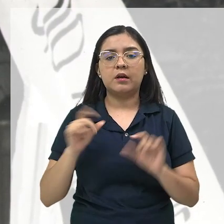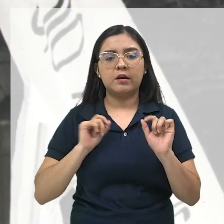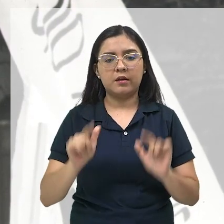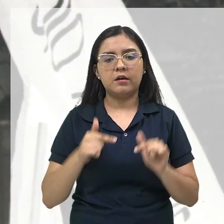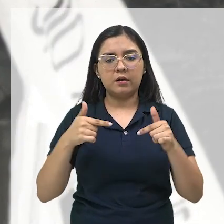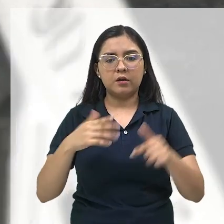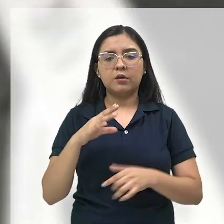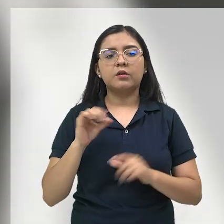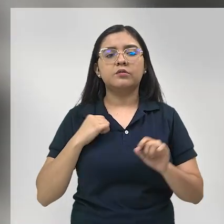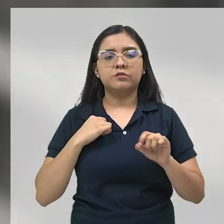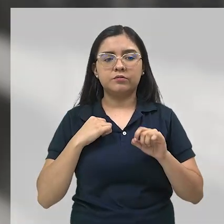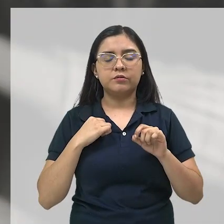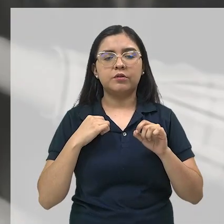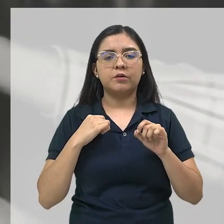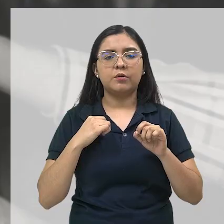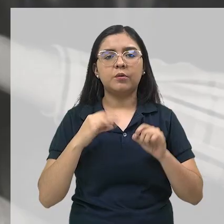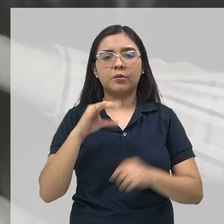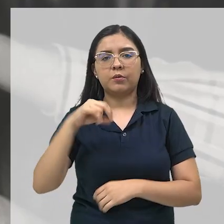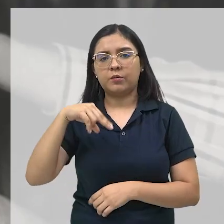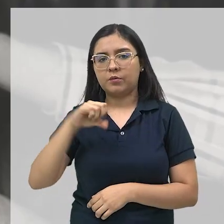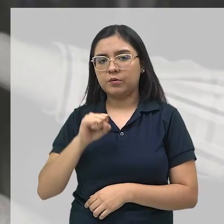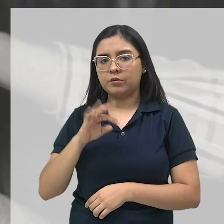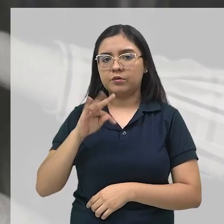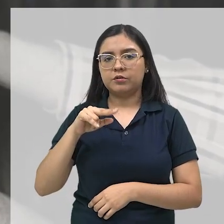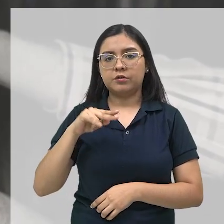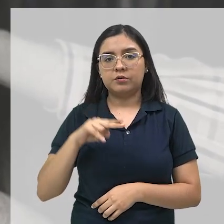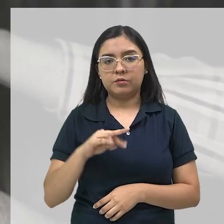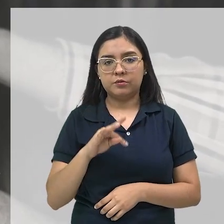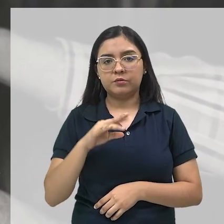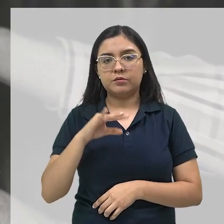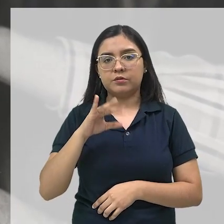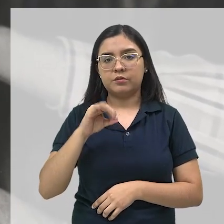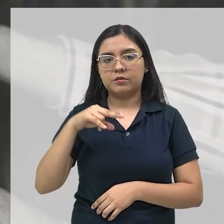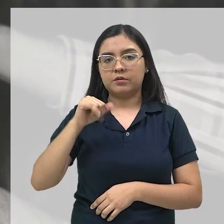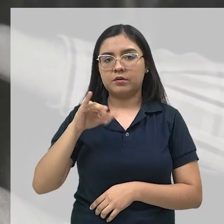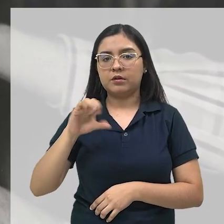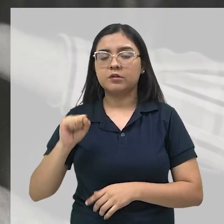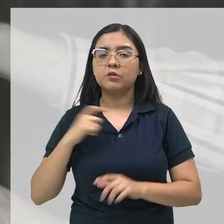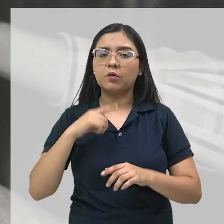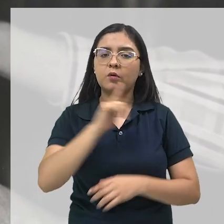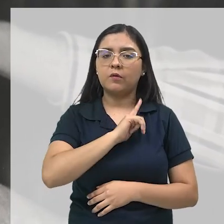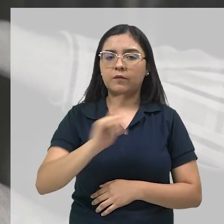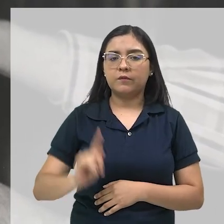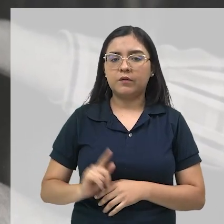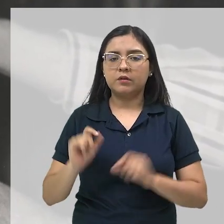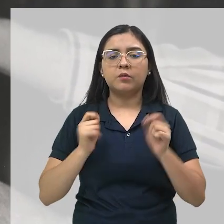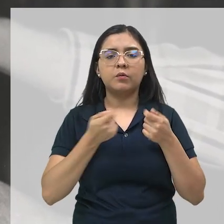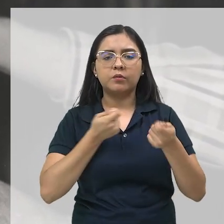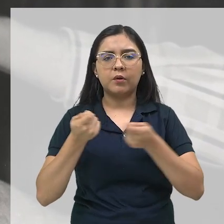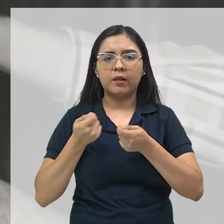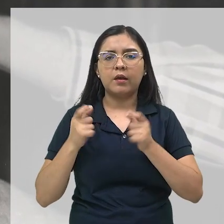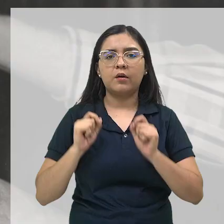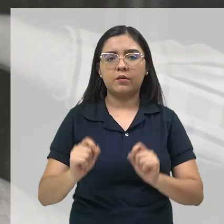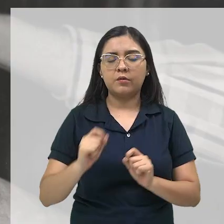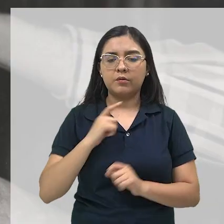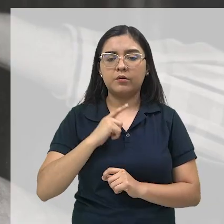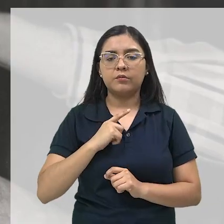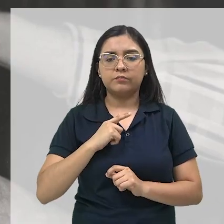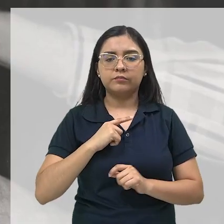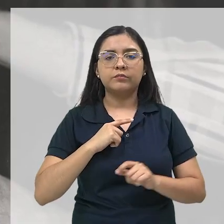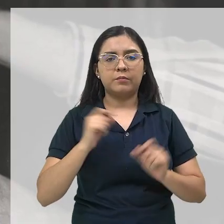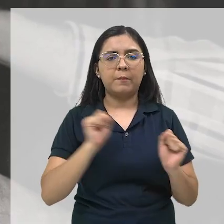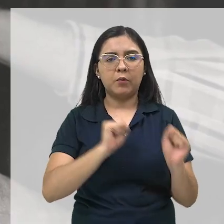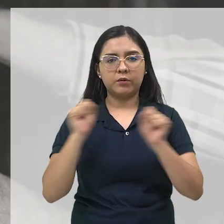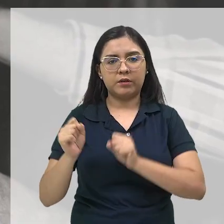atos institucionais, que era uma forma ali do governo legitimar, né, o excesso de poder que tinha nas mãos naquele momento.